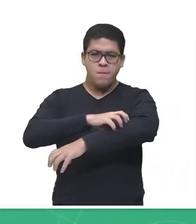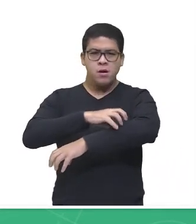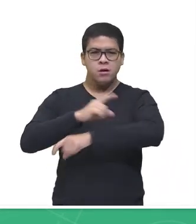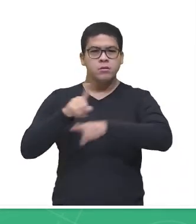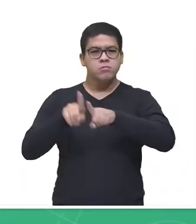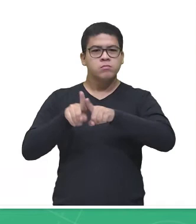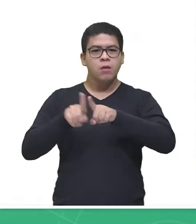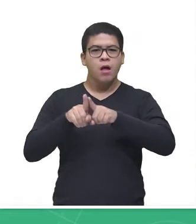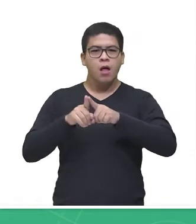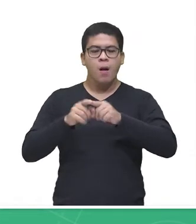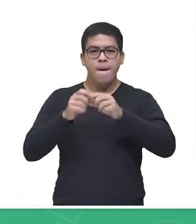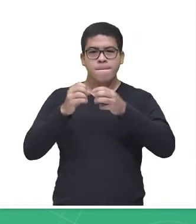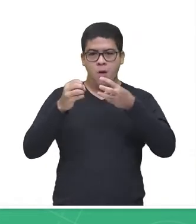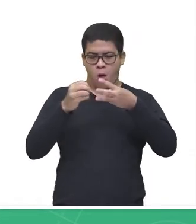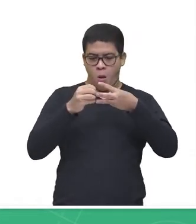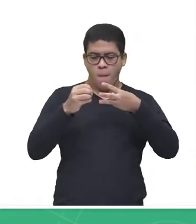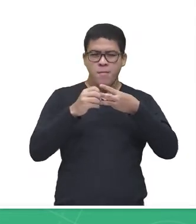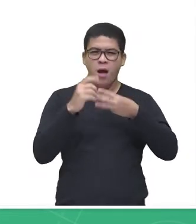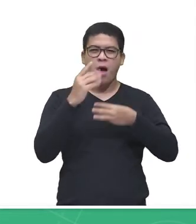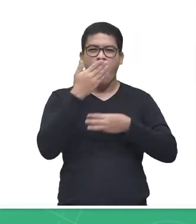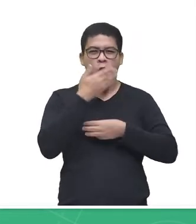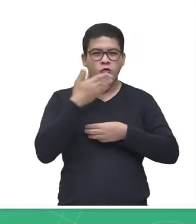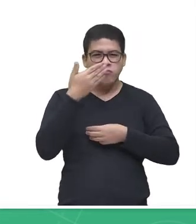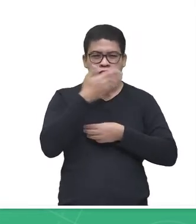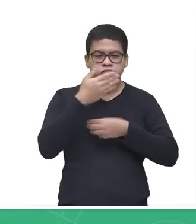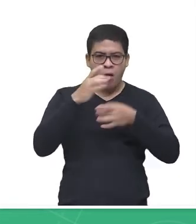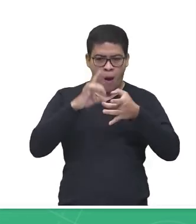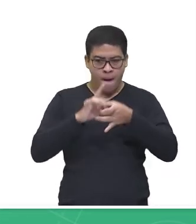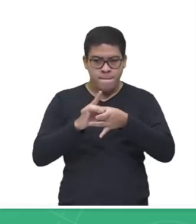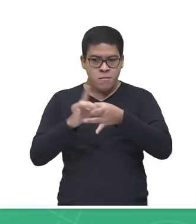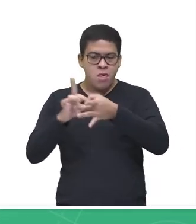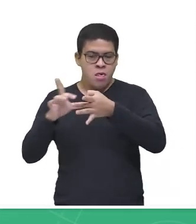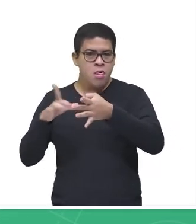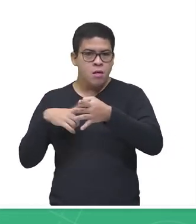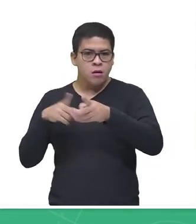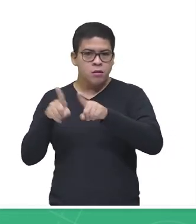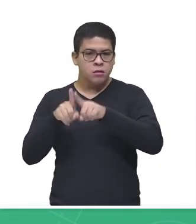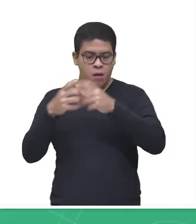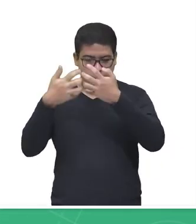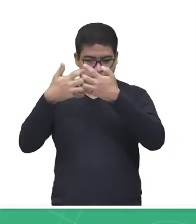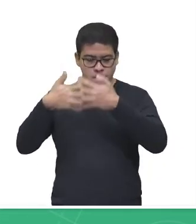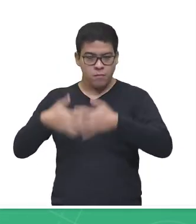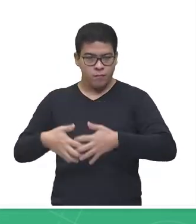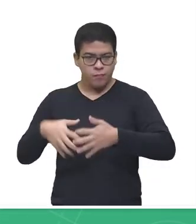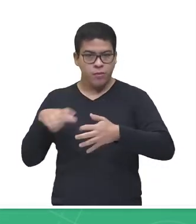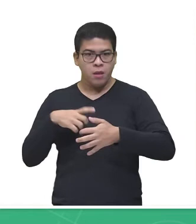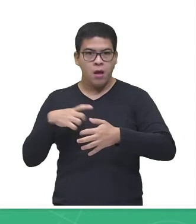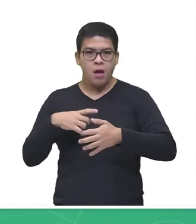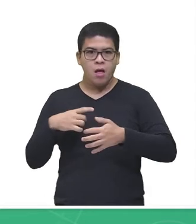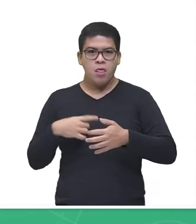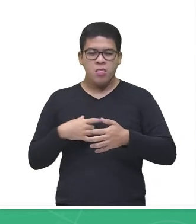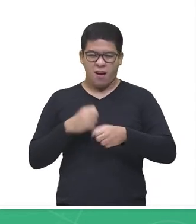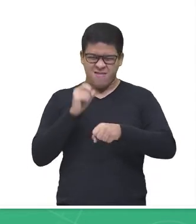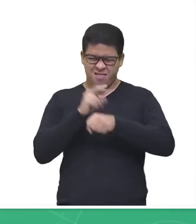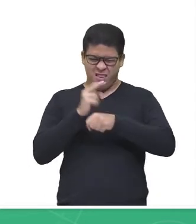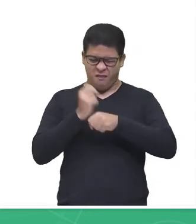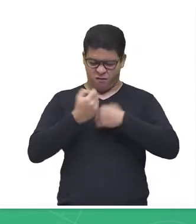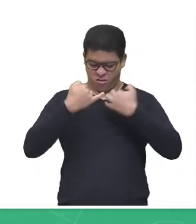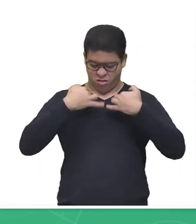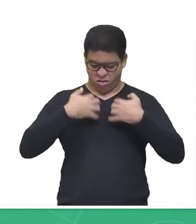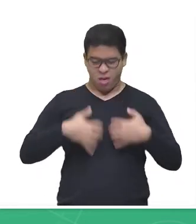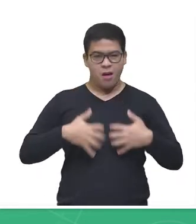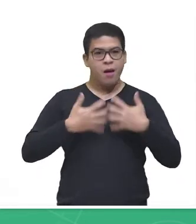Então, o retículo endoplasmático não granuloso, ele não vai possuir os ribossomos, tá bom? Na sua superfície.